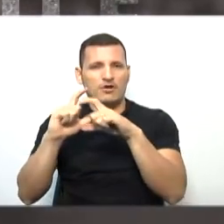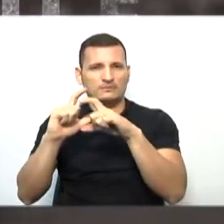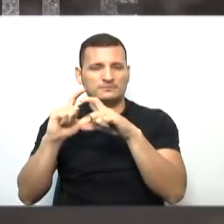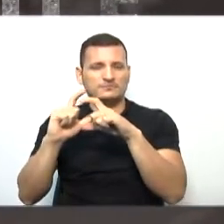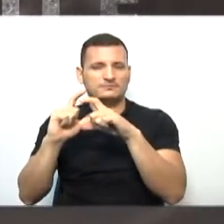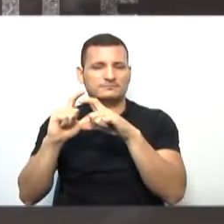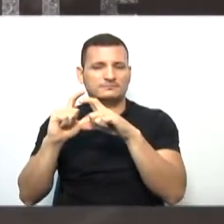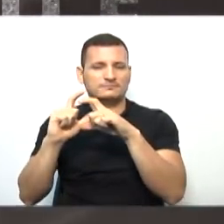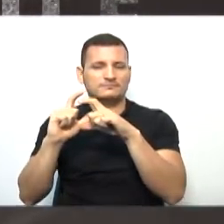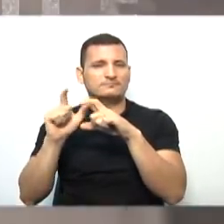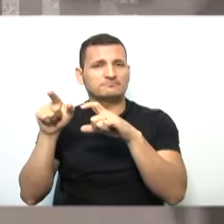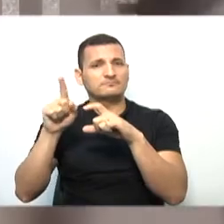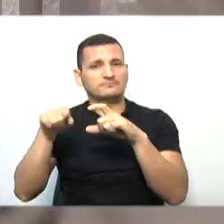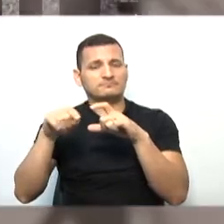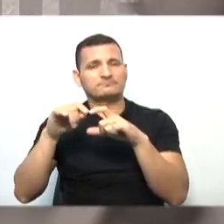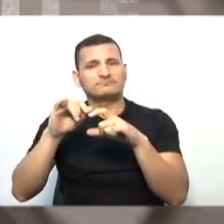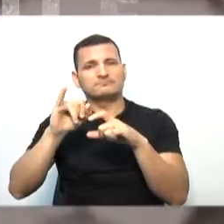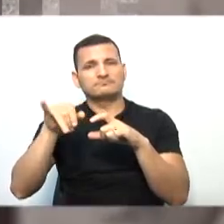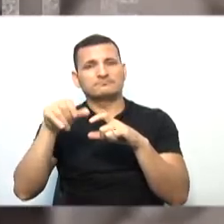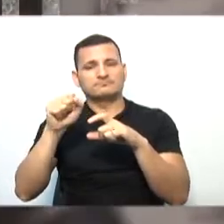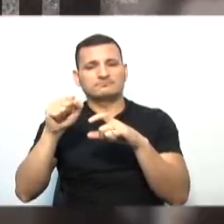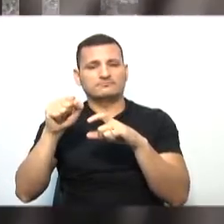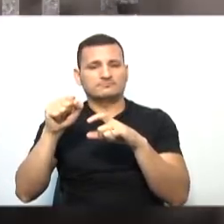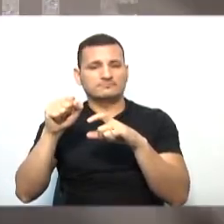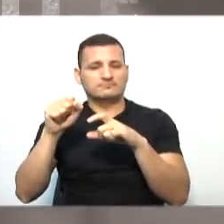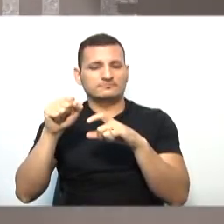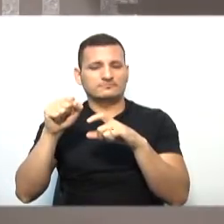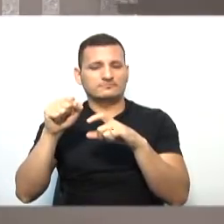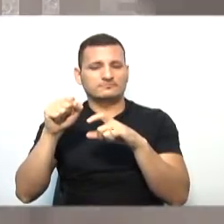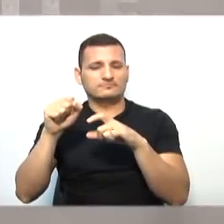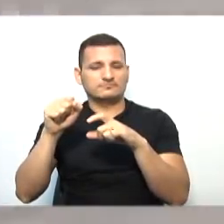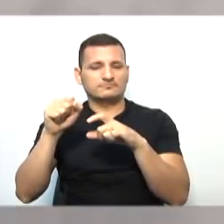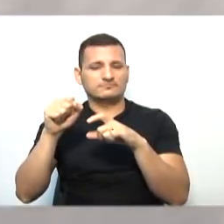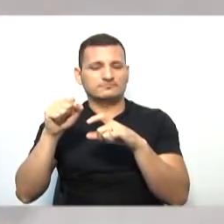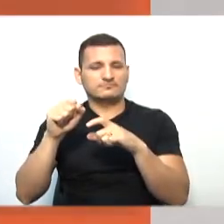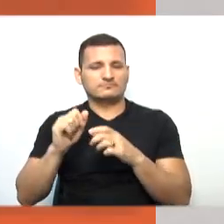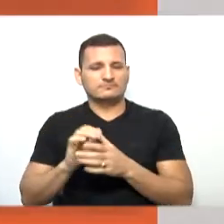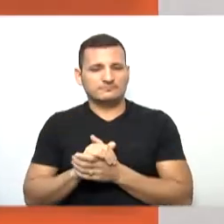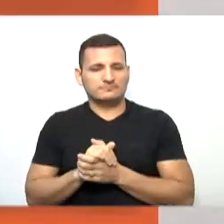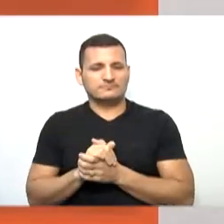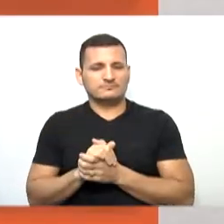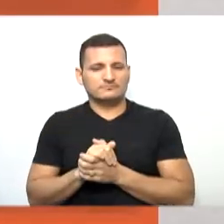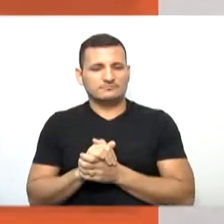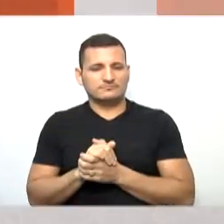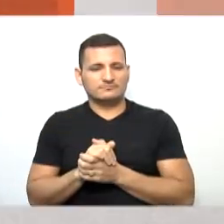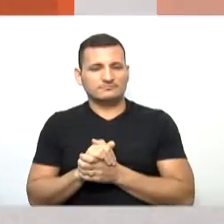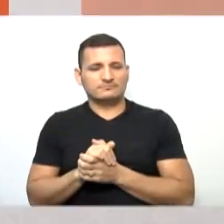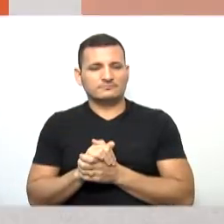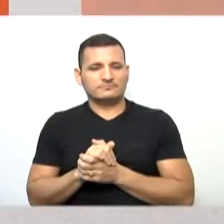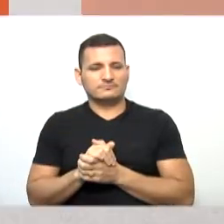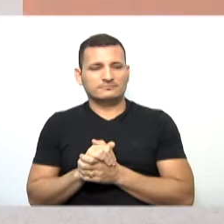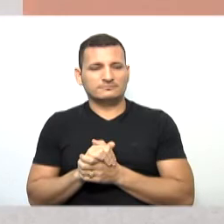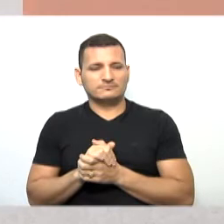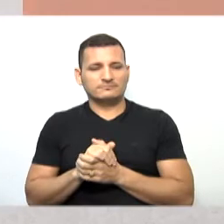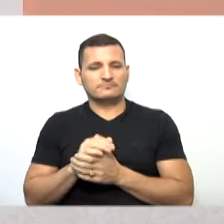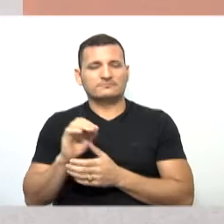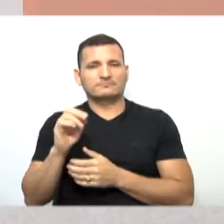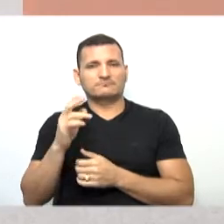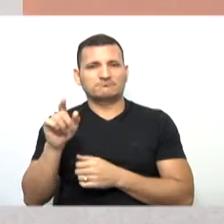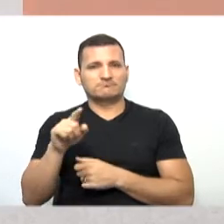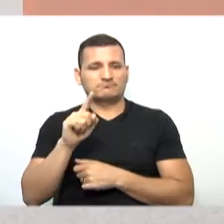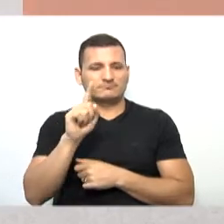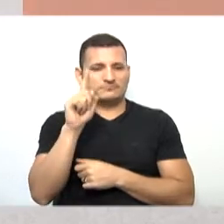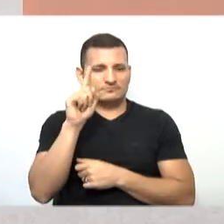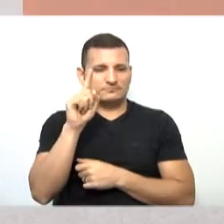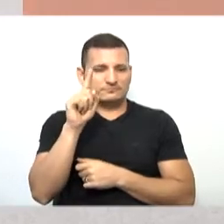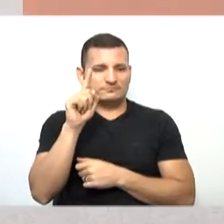beisebol. Isso é JavaScript. Isso que está se mexendo é JavaScript. Então, quando eu vou dar o play aqui, ó, olha só. Todos esses movimentos que ele